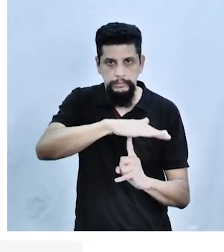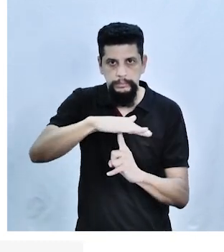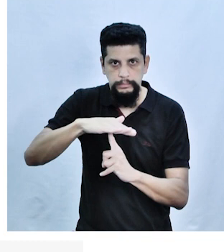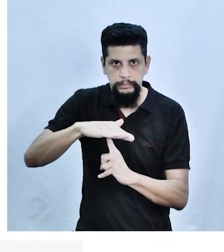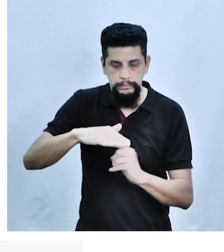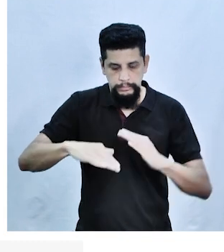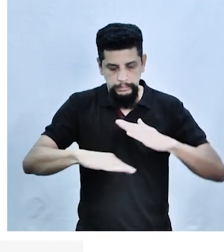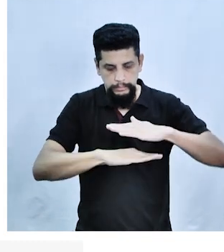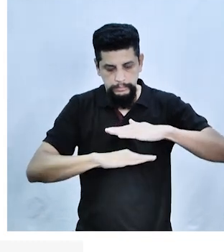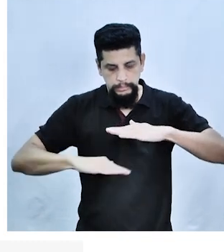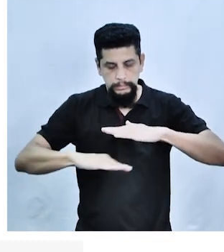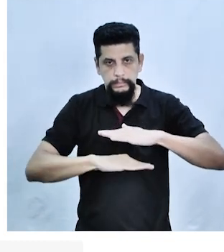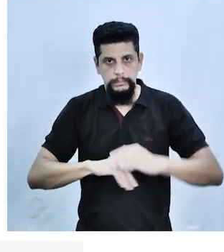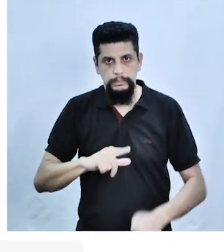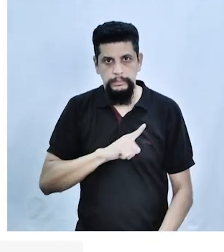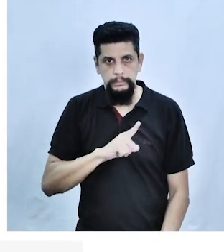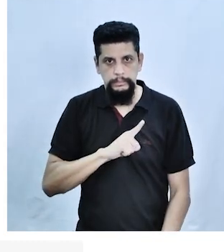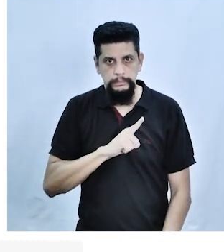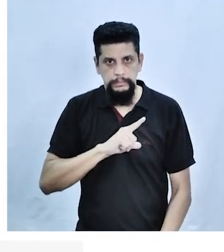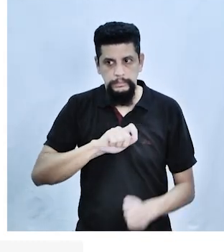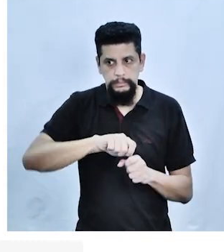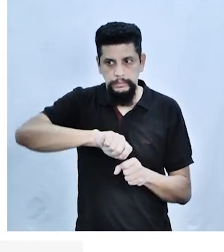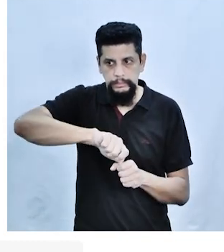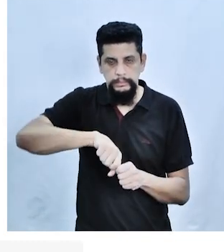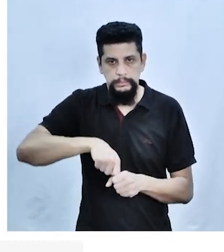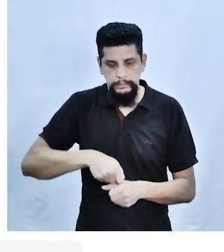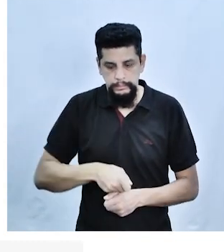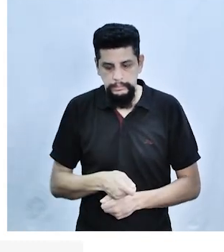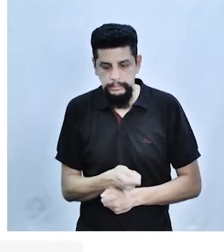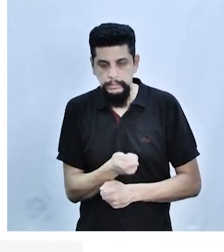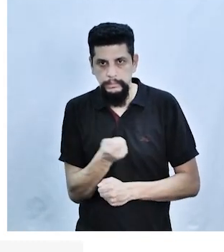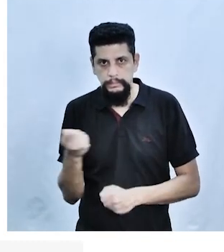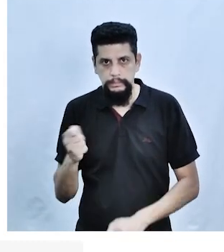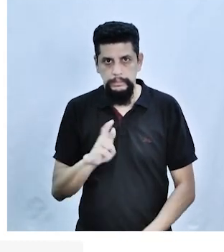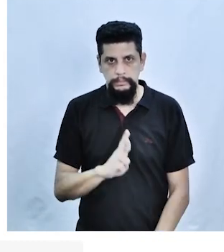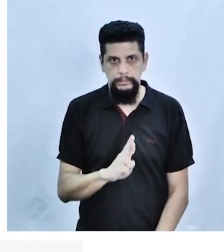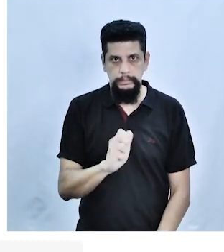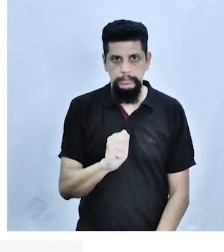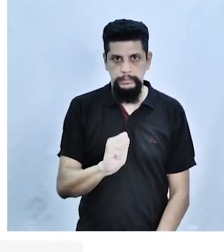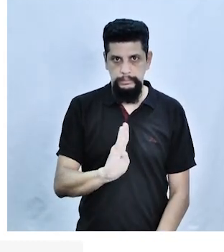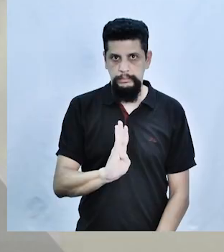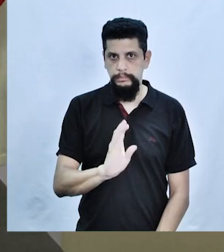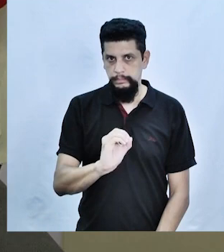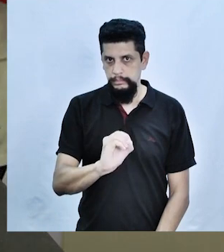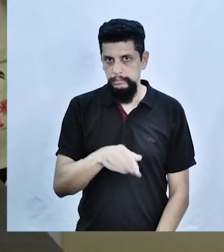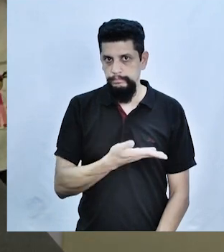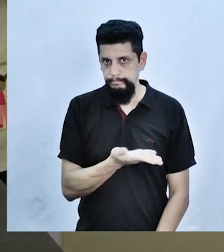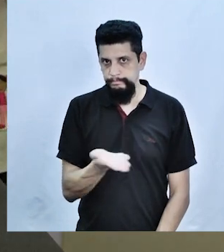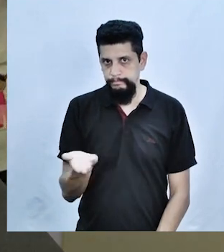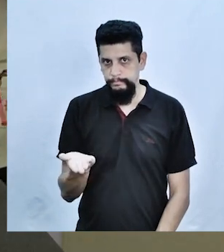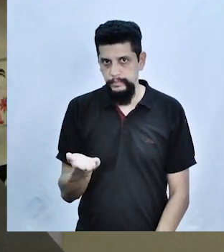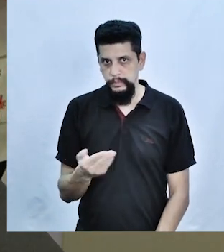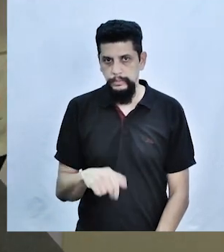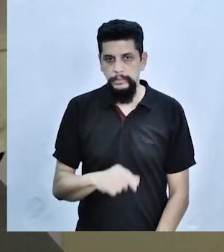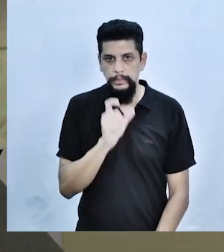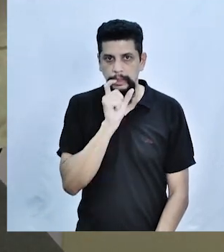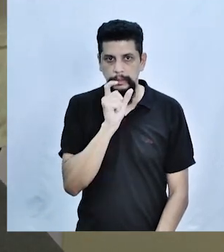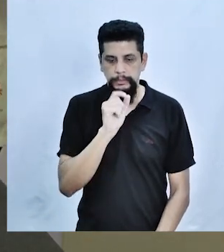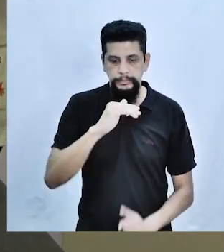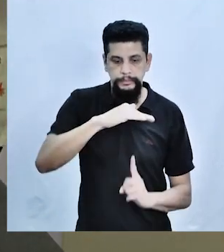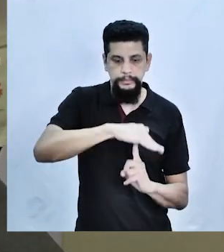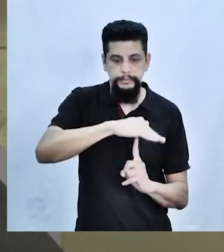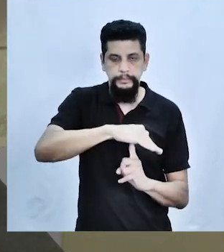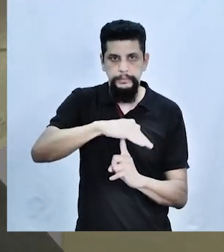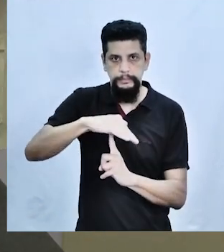Paraná. Embaixo tem o desenho de um rabo. Rabo do quê? Do dinossauro. Do Dino, né? Então, em cima